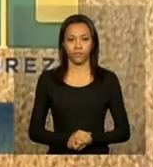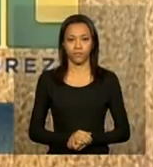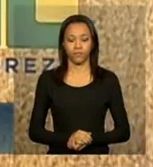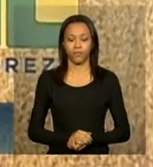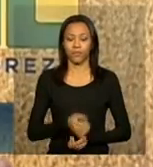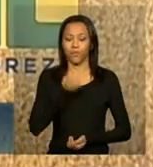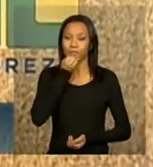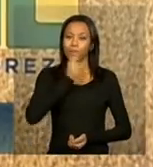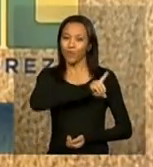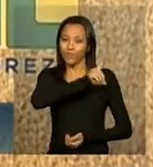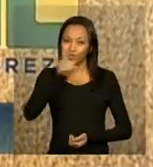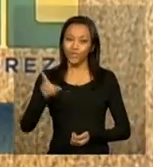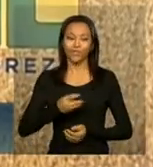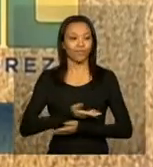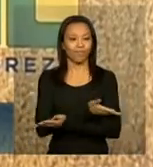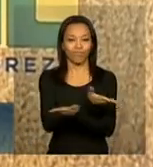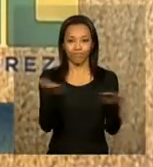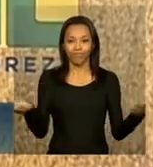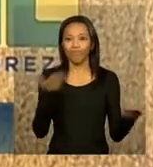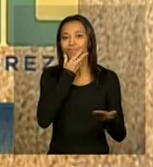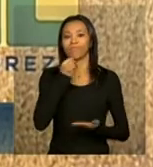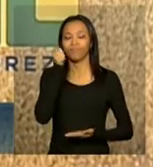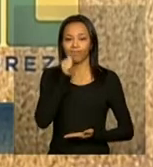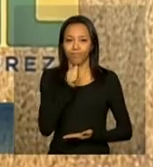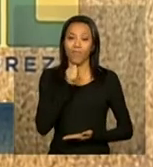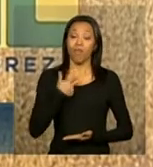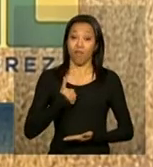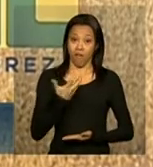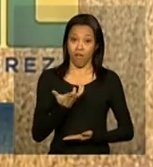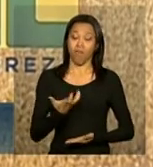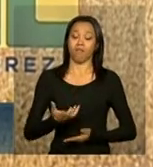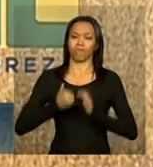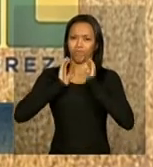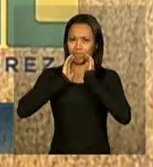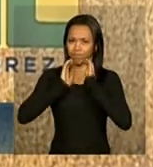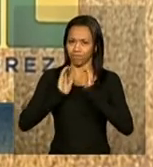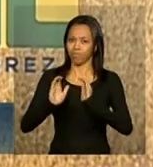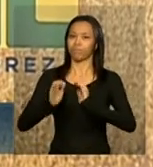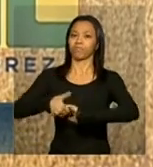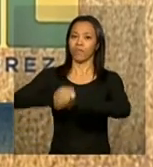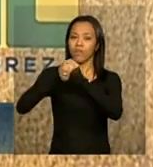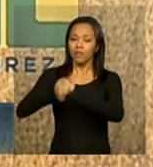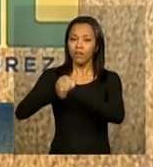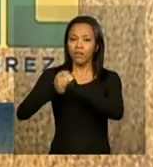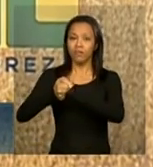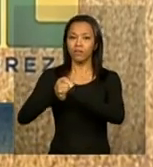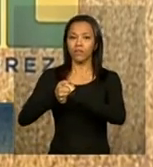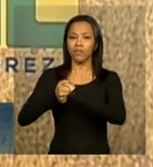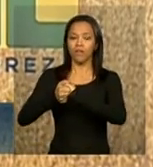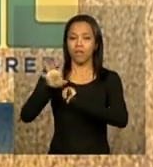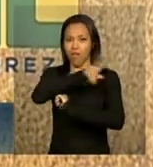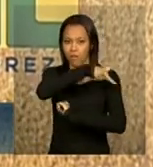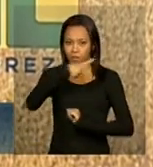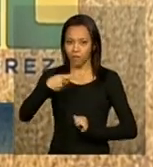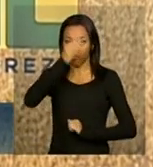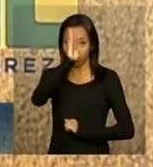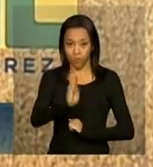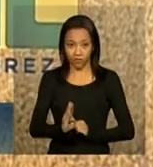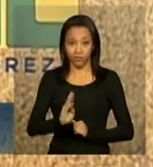Muito bom dia, senhoras e senhores. Quero saudar respeitosamente a presidenta da